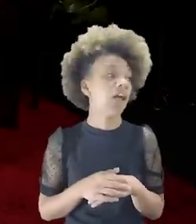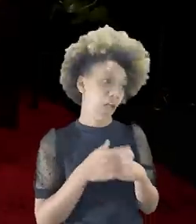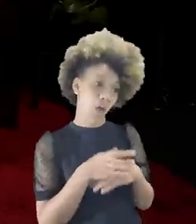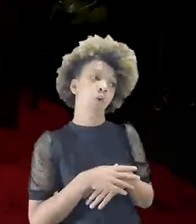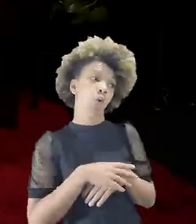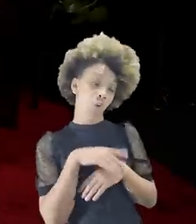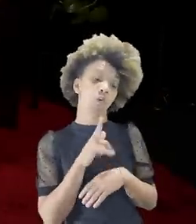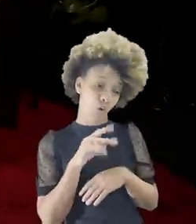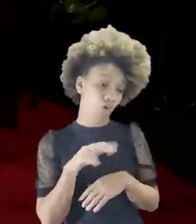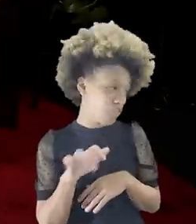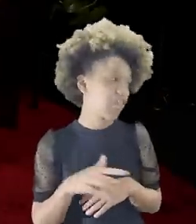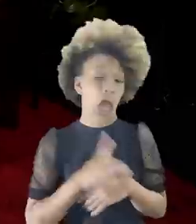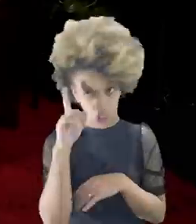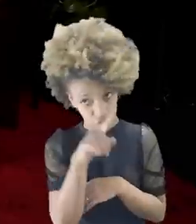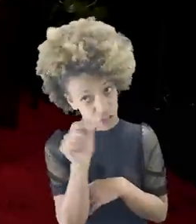É verdade